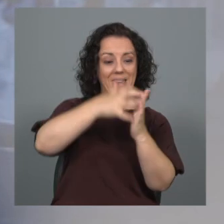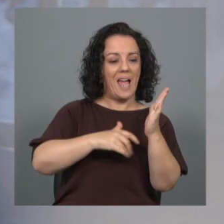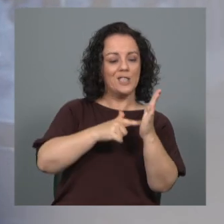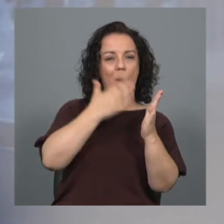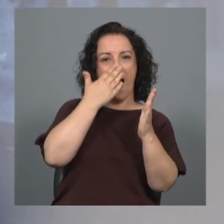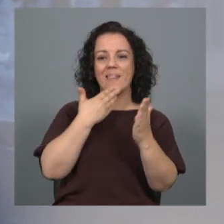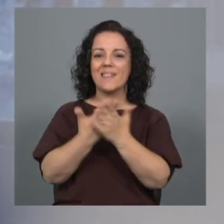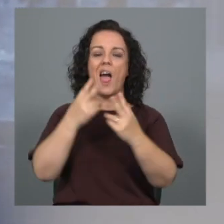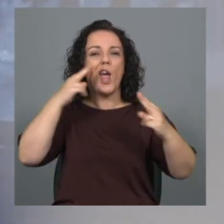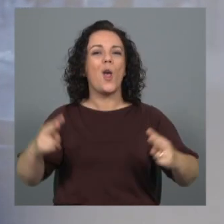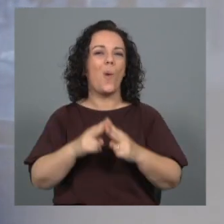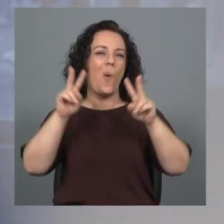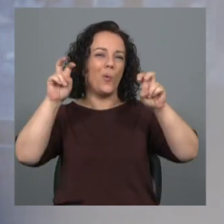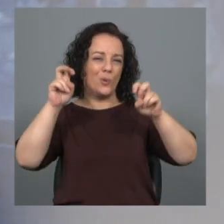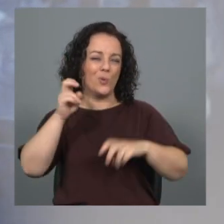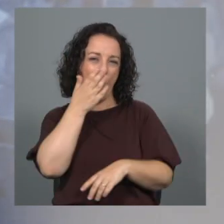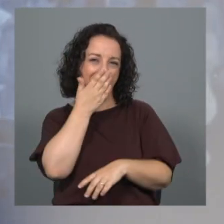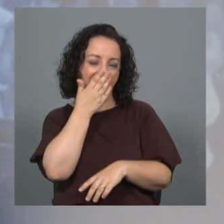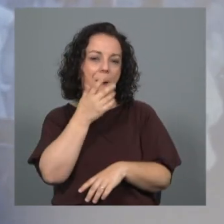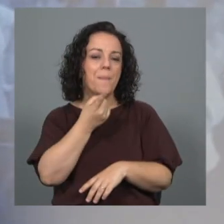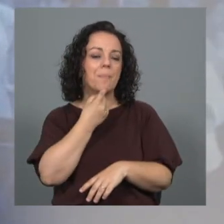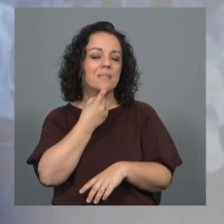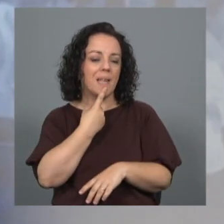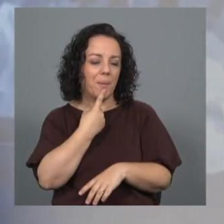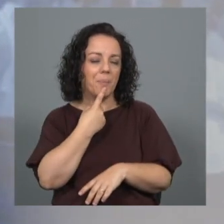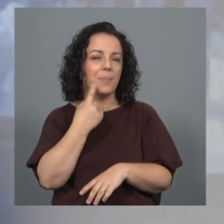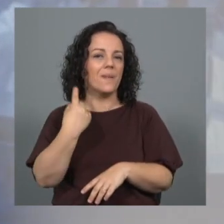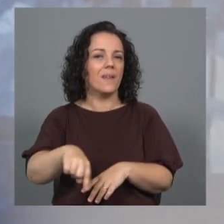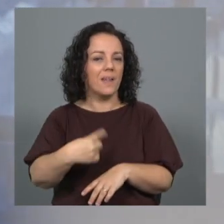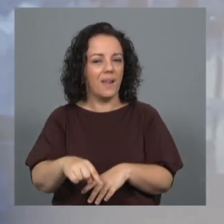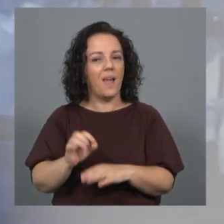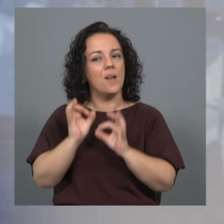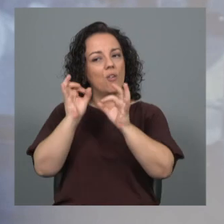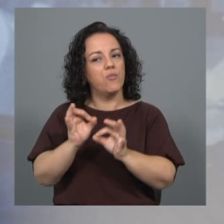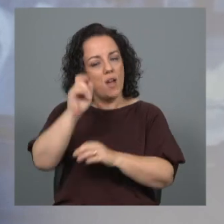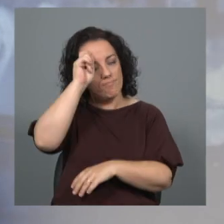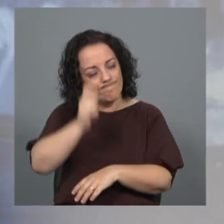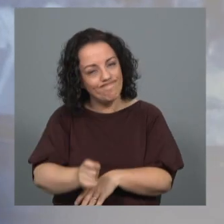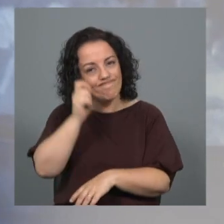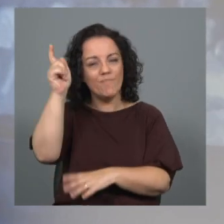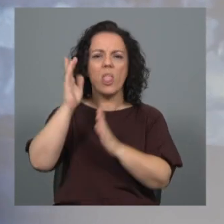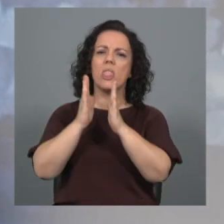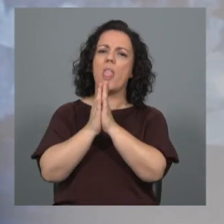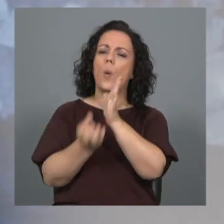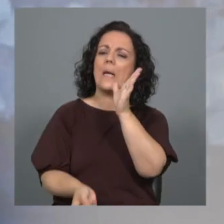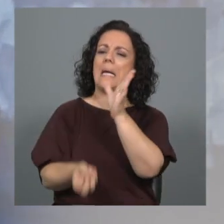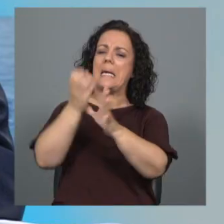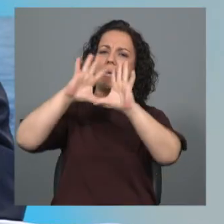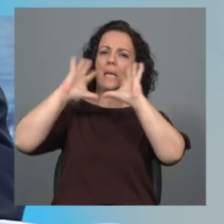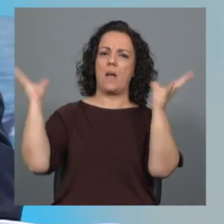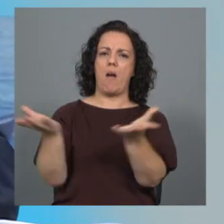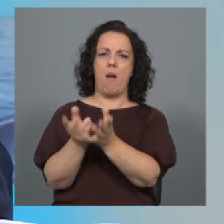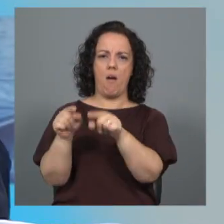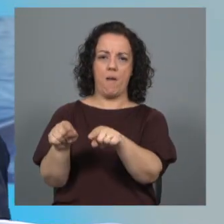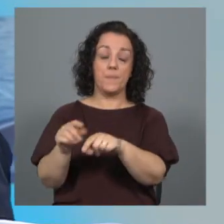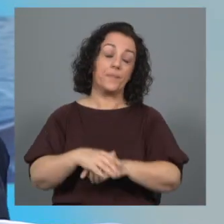Sim. Onde se percebe este cuidado e respeito pela criação. Exatamente. Aliás, tem que ser um ponto de partida, necessariamente, para isso,